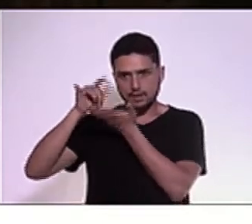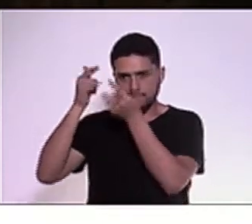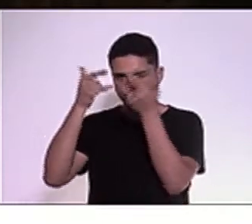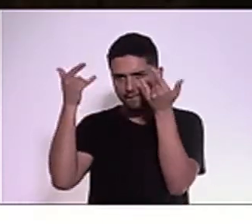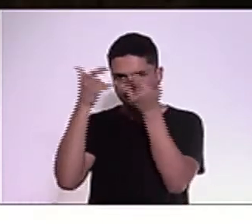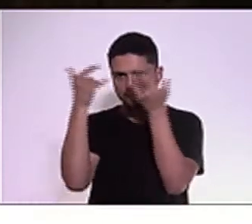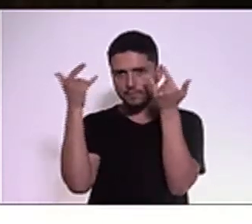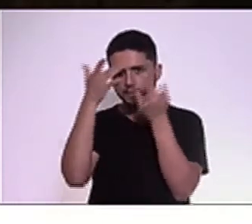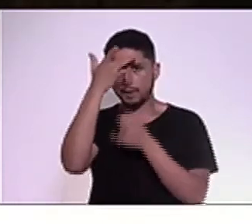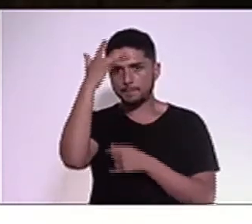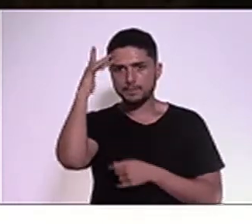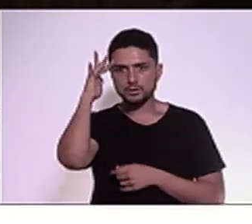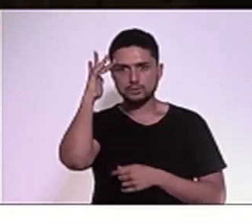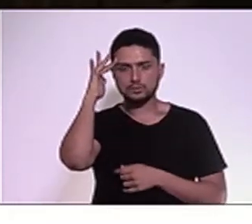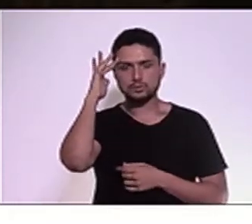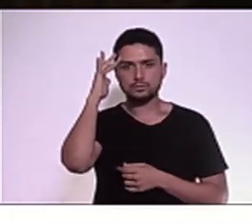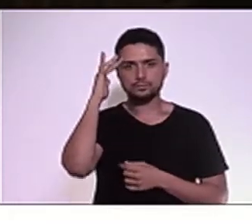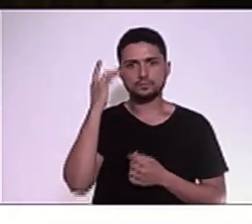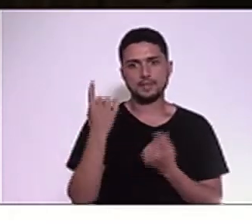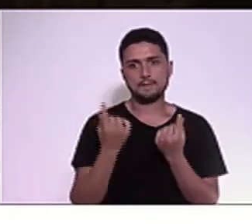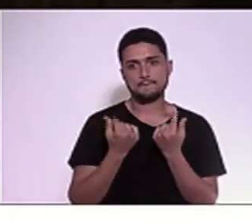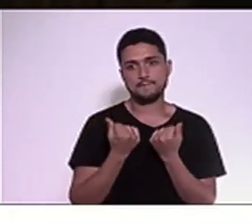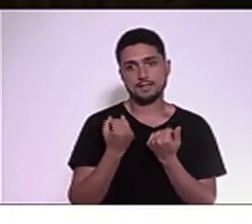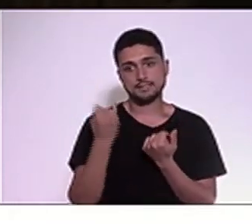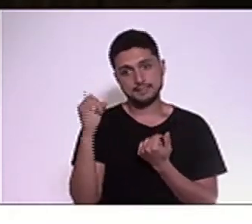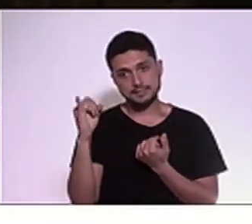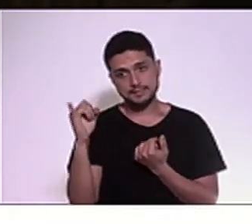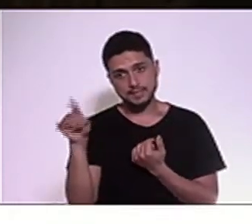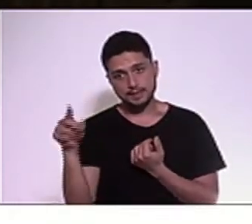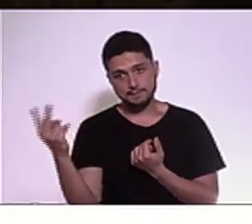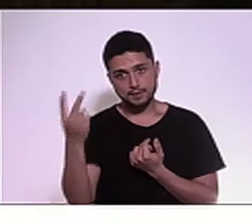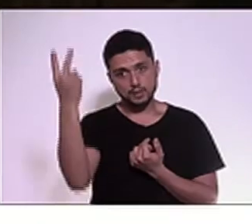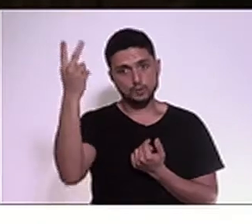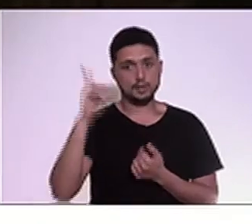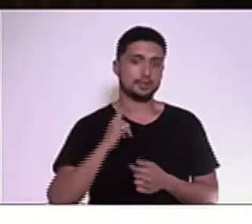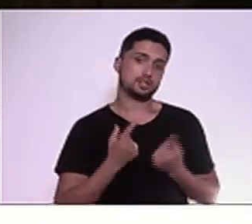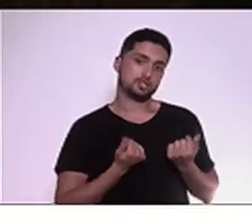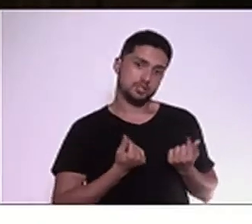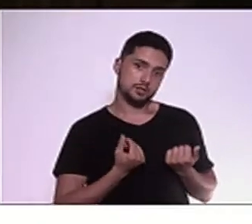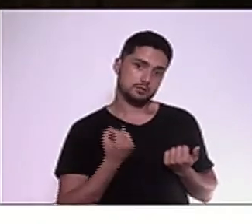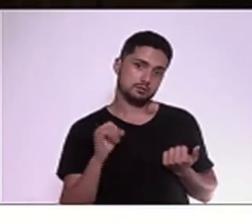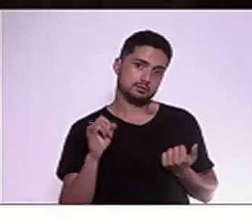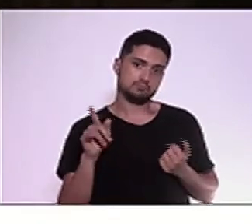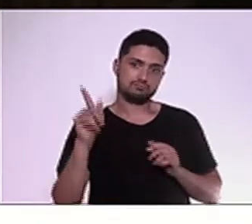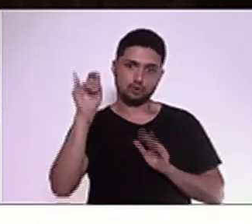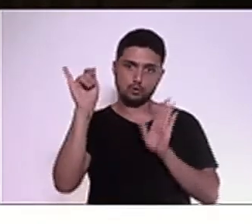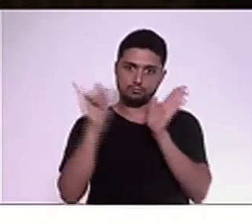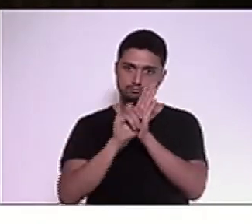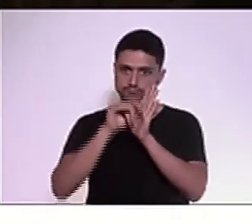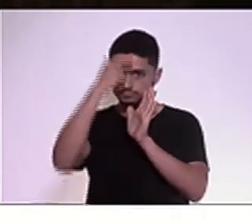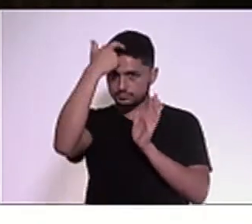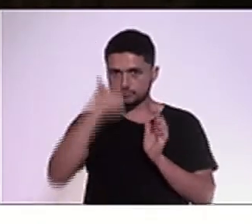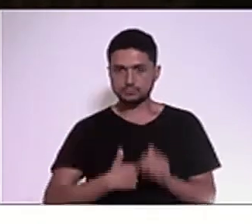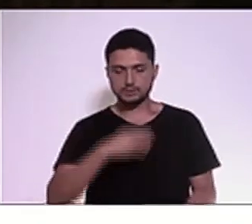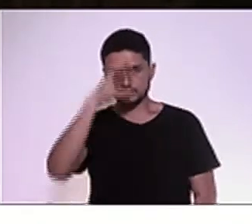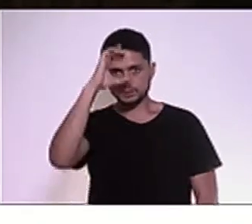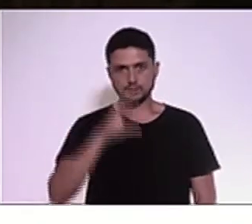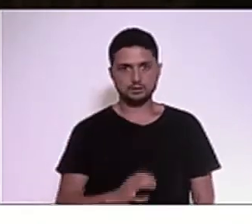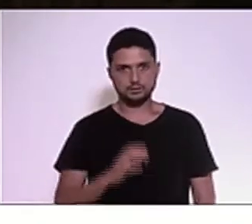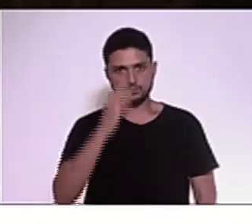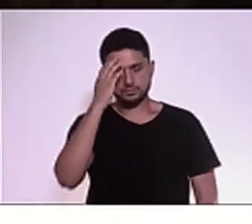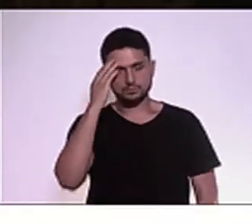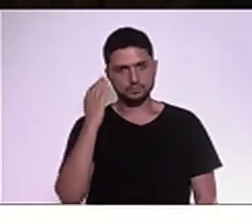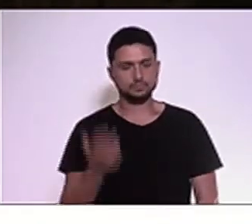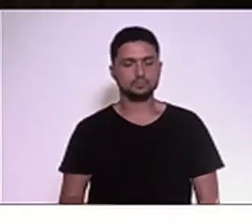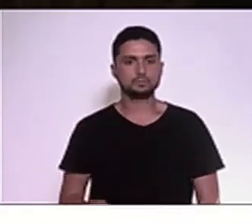que a pessoa vale o que tem e não vale o que ela é em termos de cidadão e perfil.